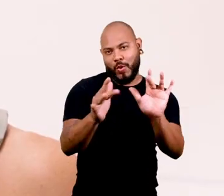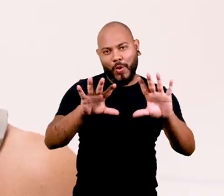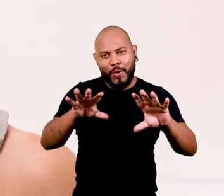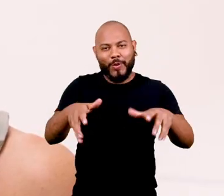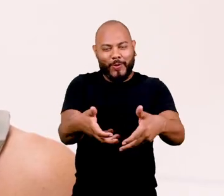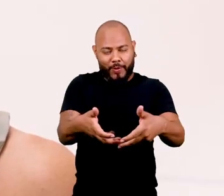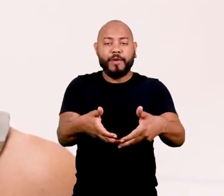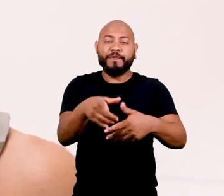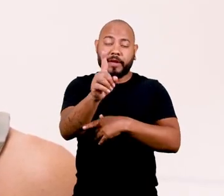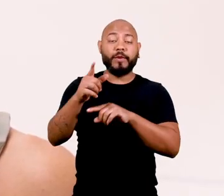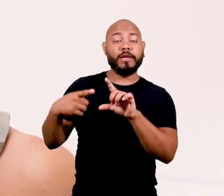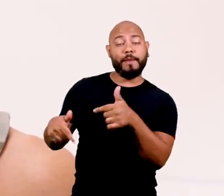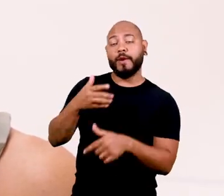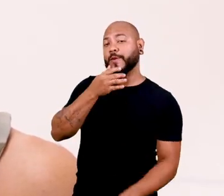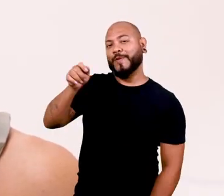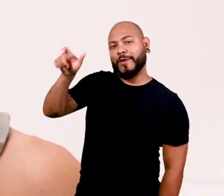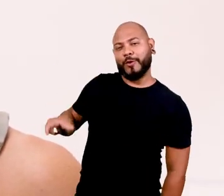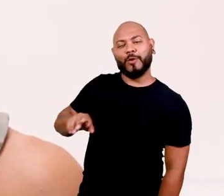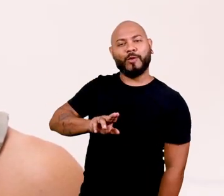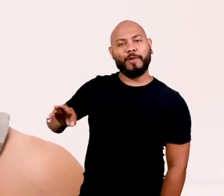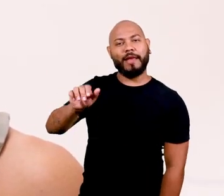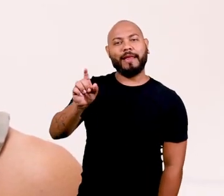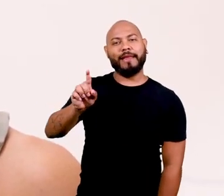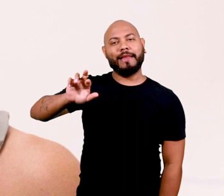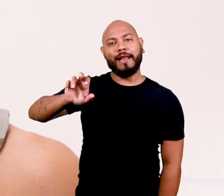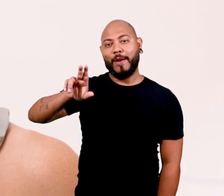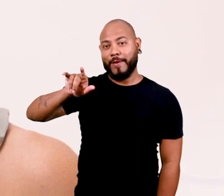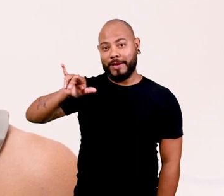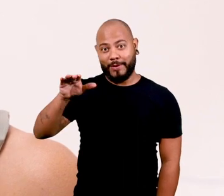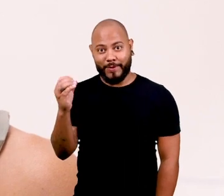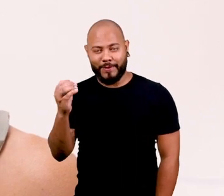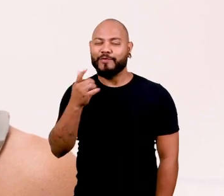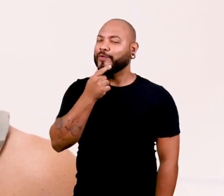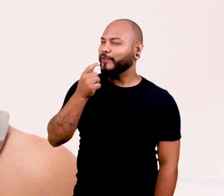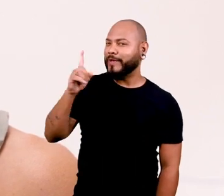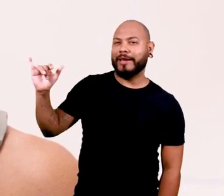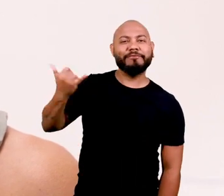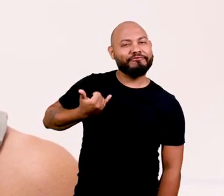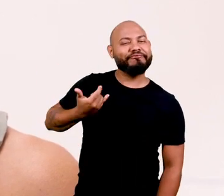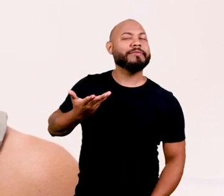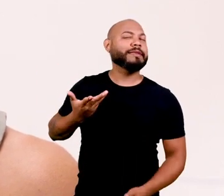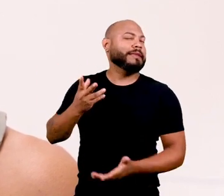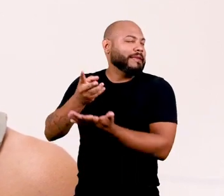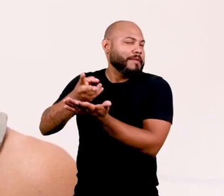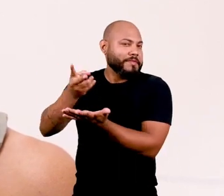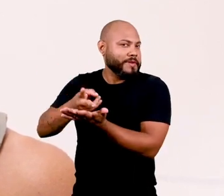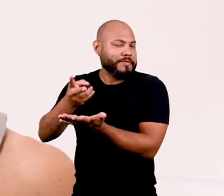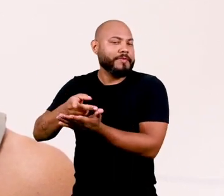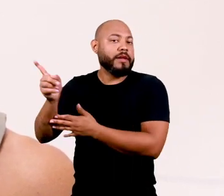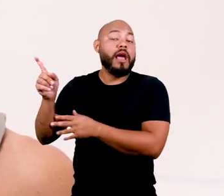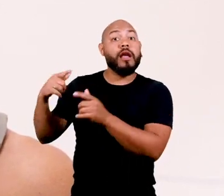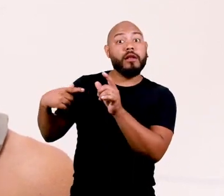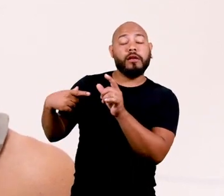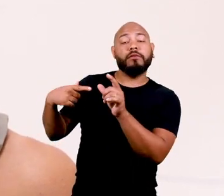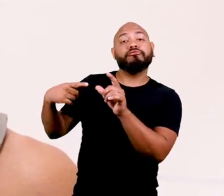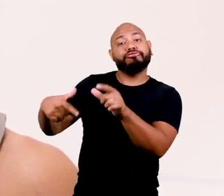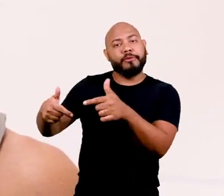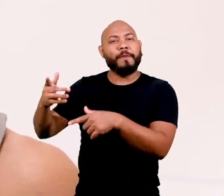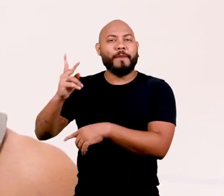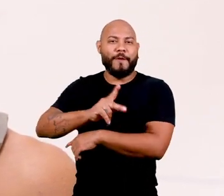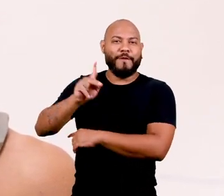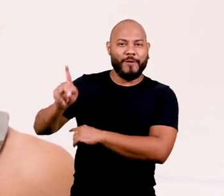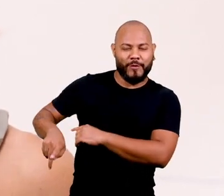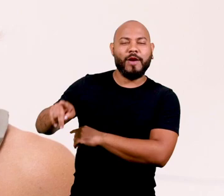Eu trabalho com o professor Dráulio Barros de Araújo. E Dráulio, ele era professor da USP de Ribeirão